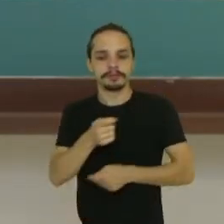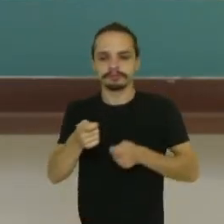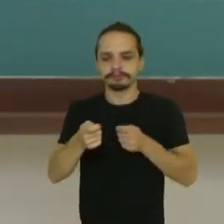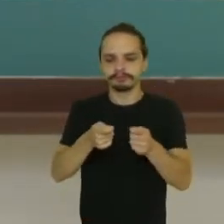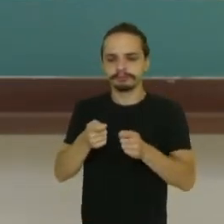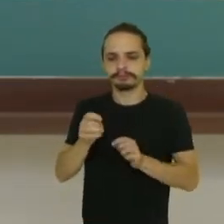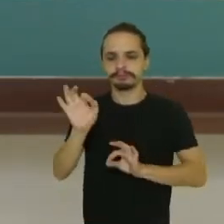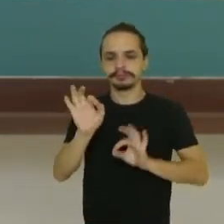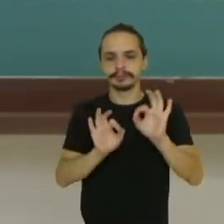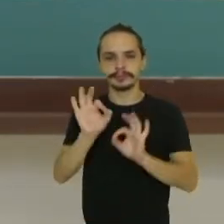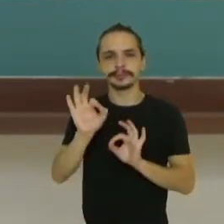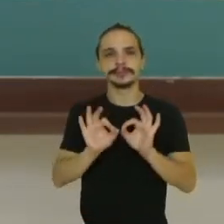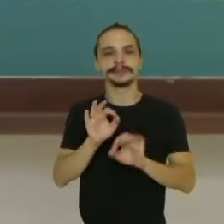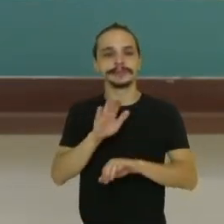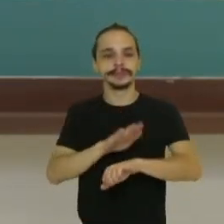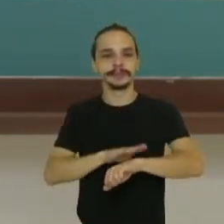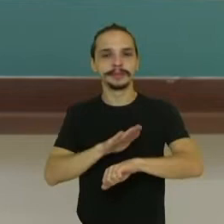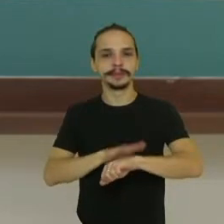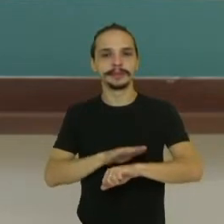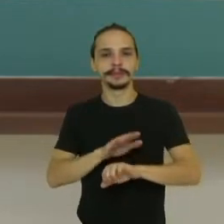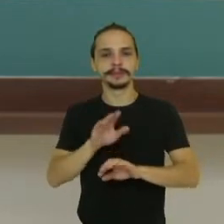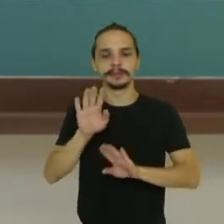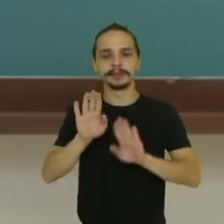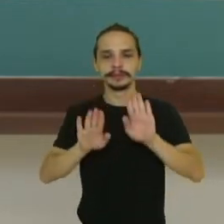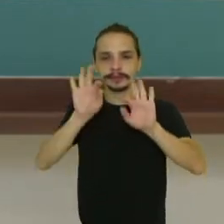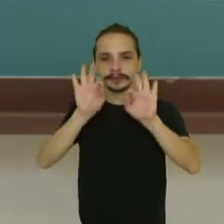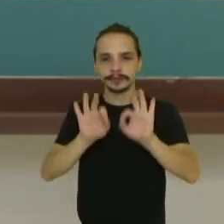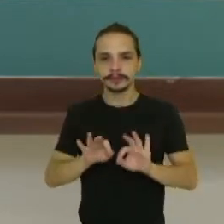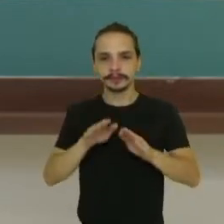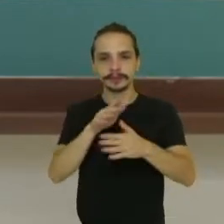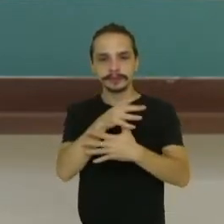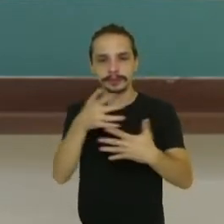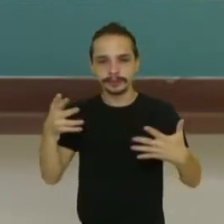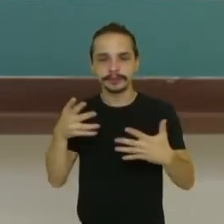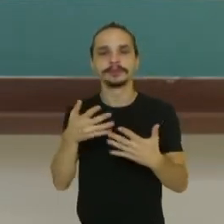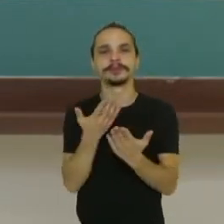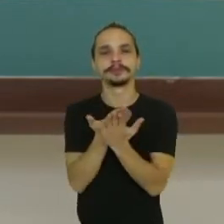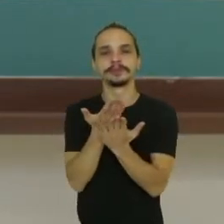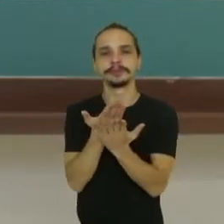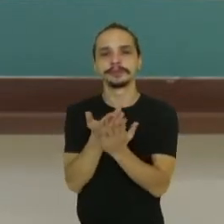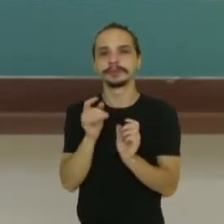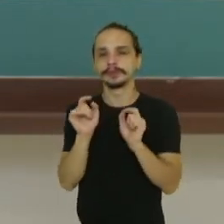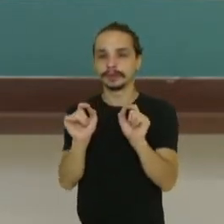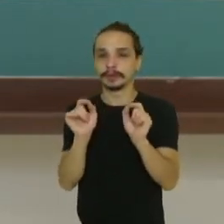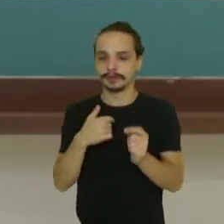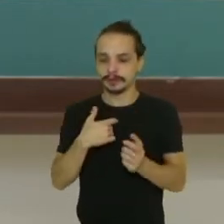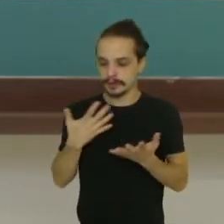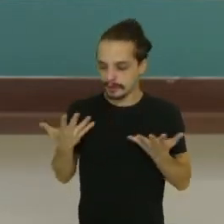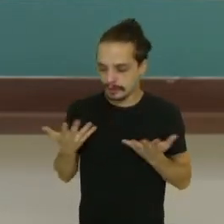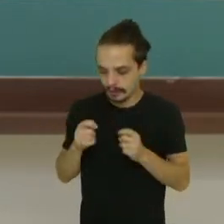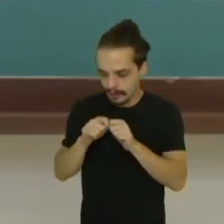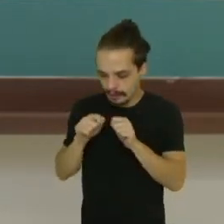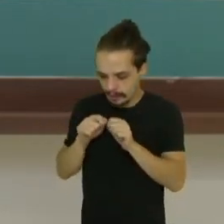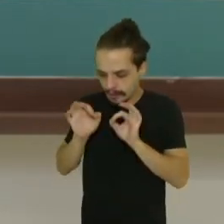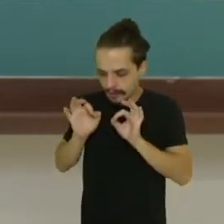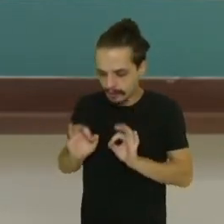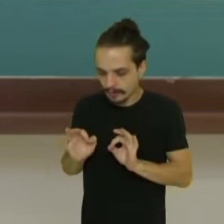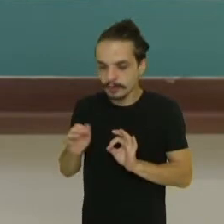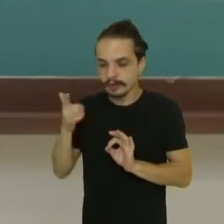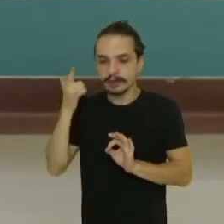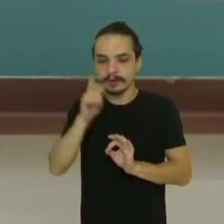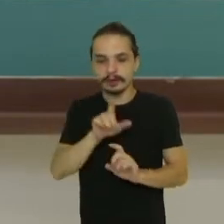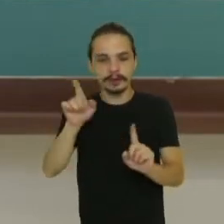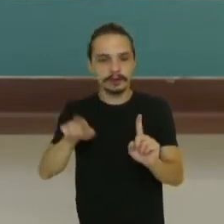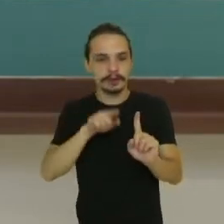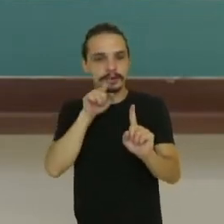hora que a gente possa acompanhar a nossa rotina saber se aquilo que nós estamos fazendo estamos atingindo